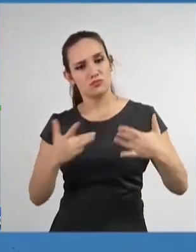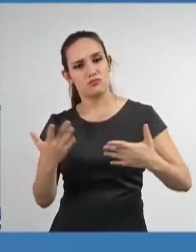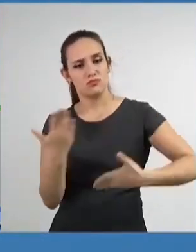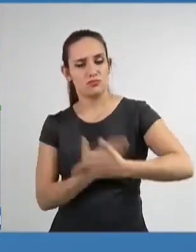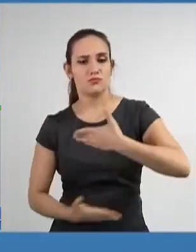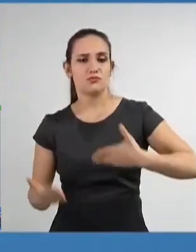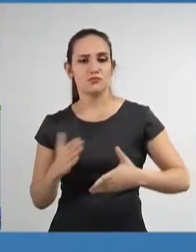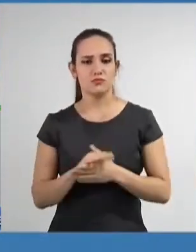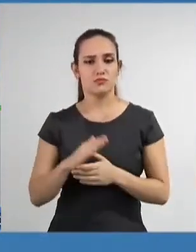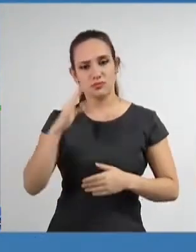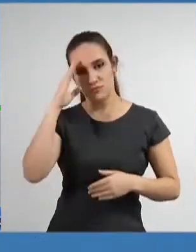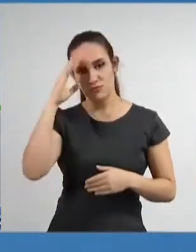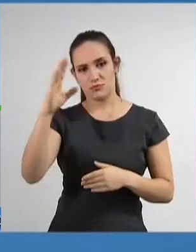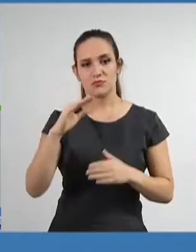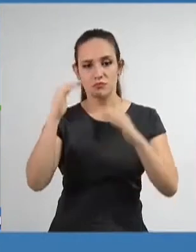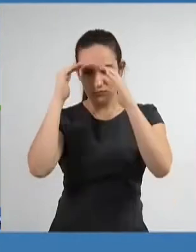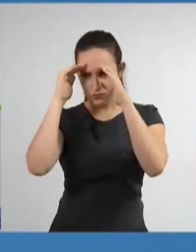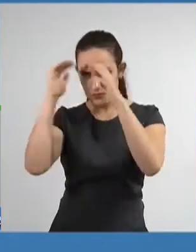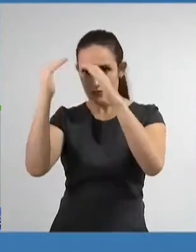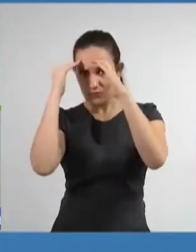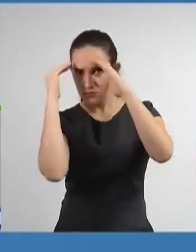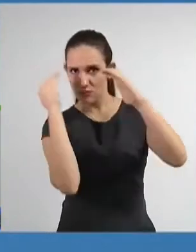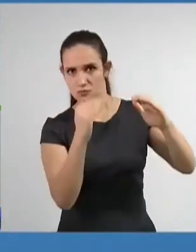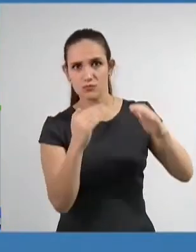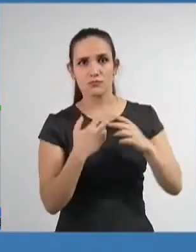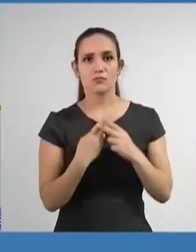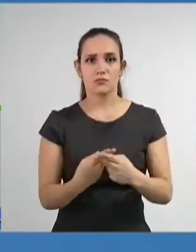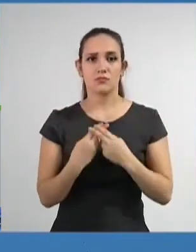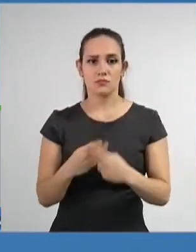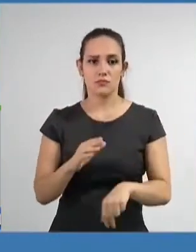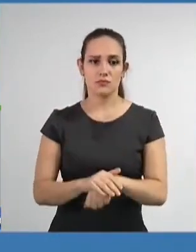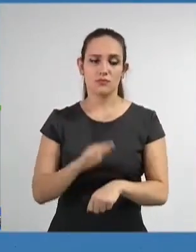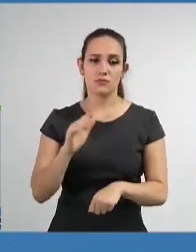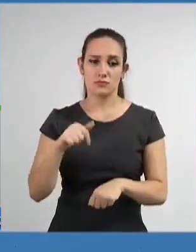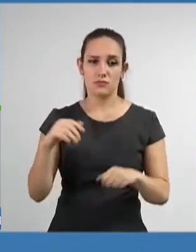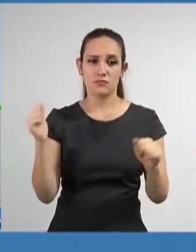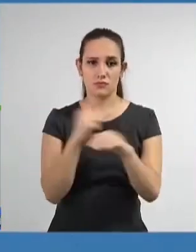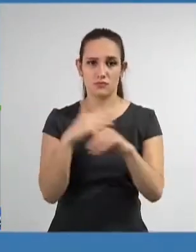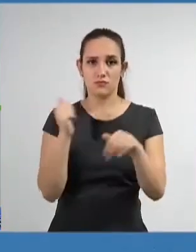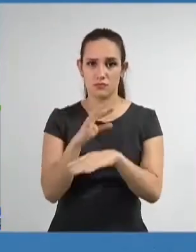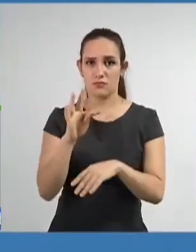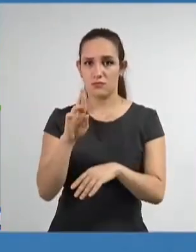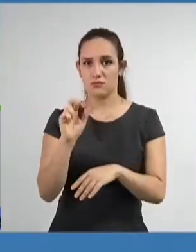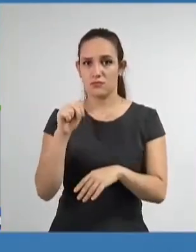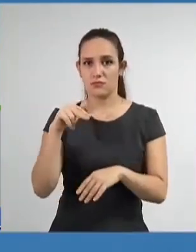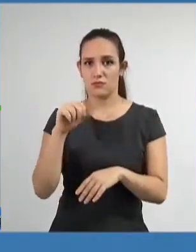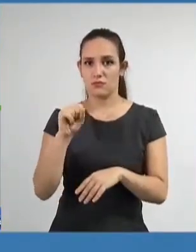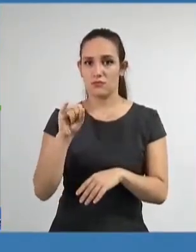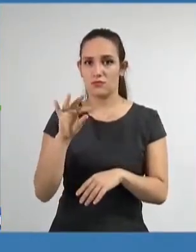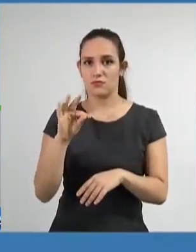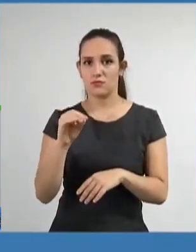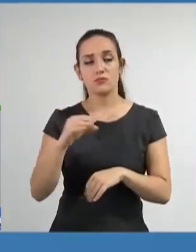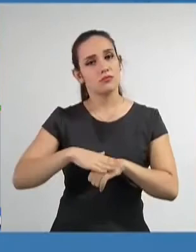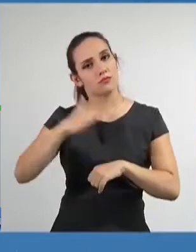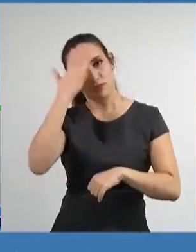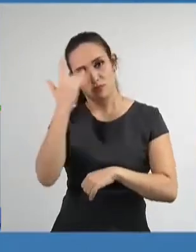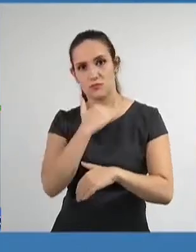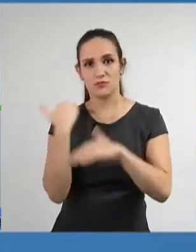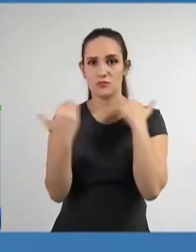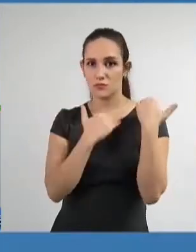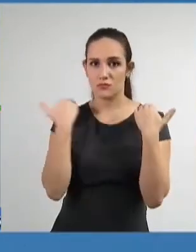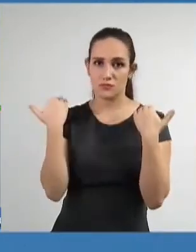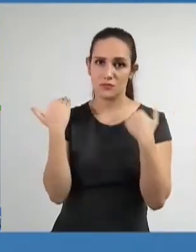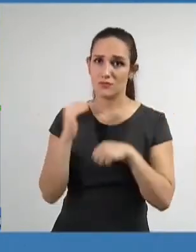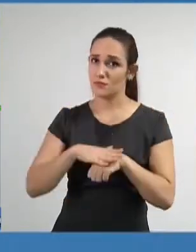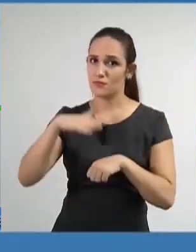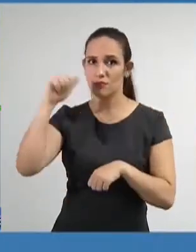solidário, mas acima de tudo mais respeitoso e tolerante. E o trânsito é um dos que mais matam nesse país, mais